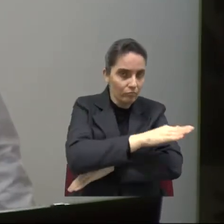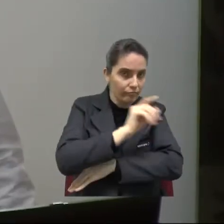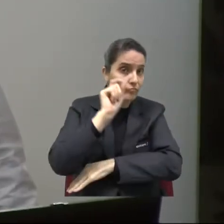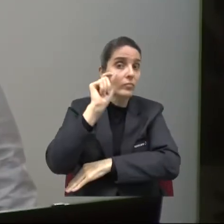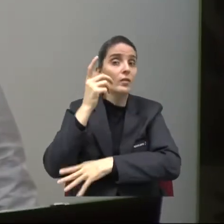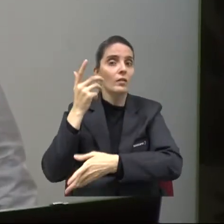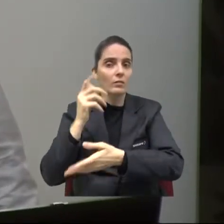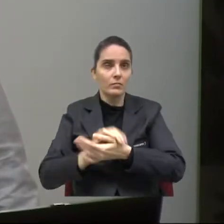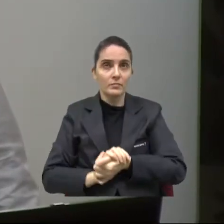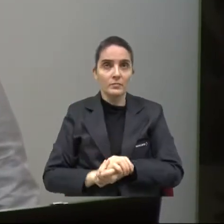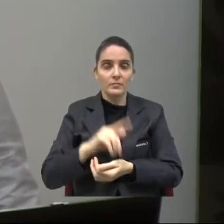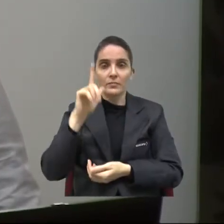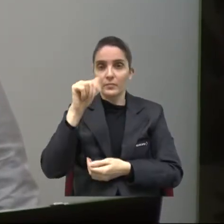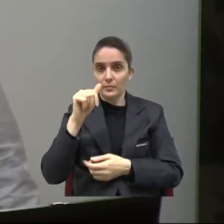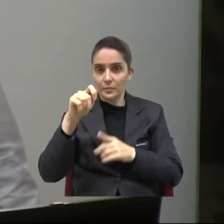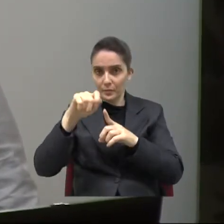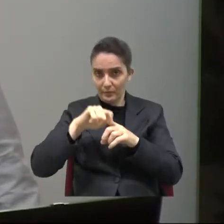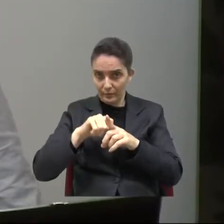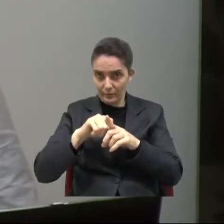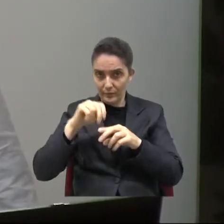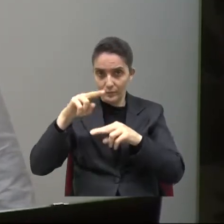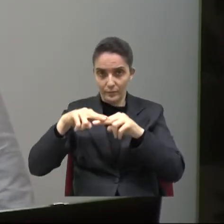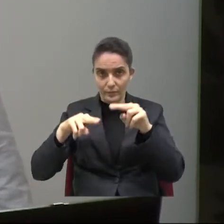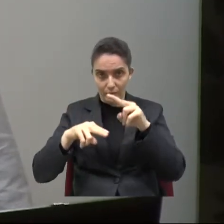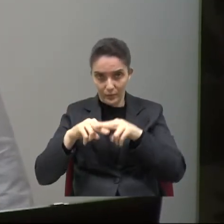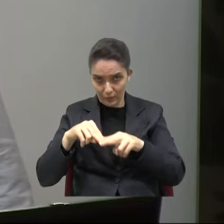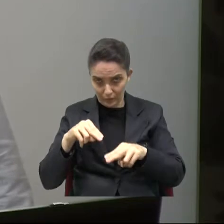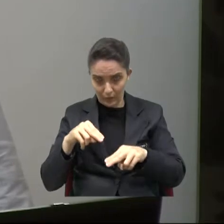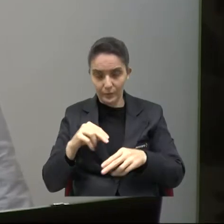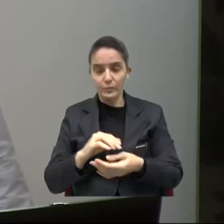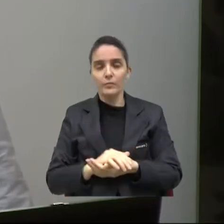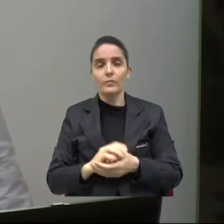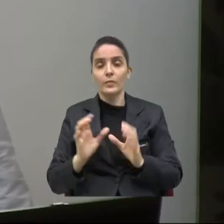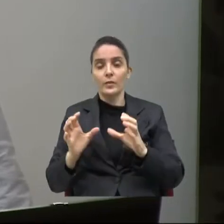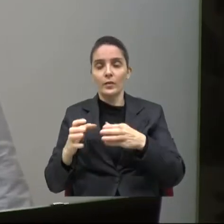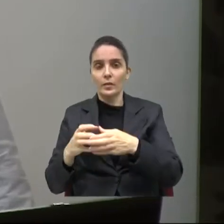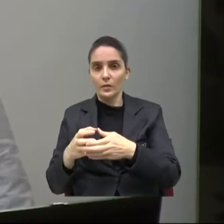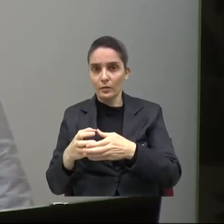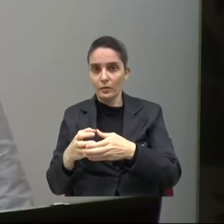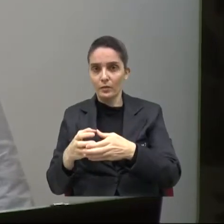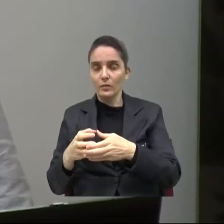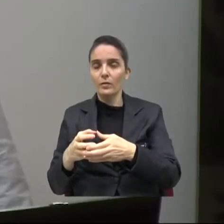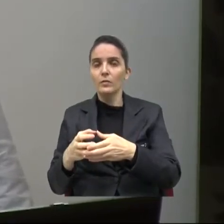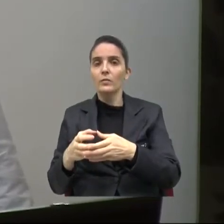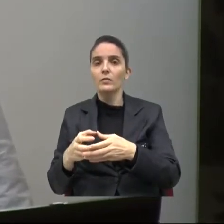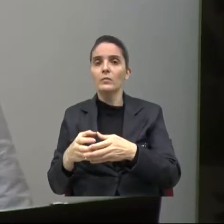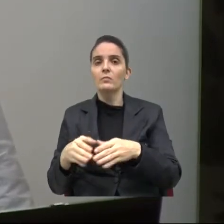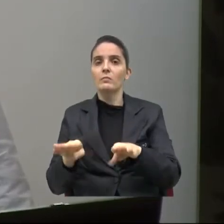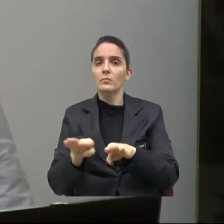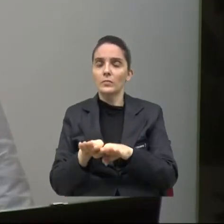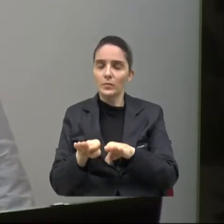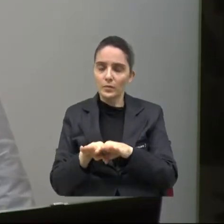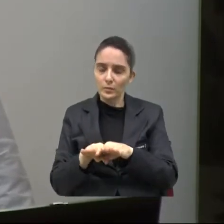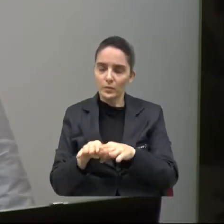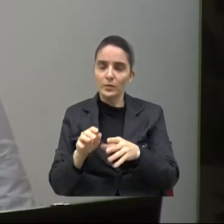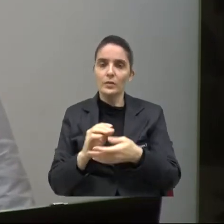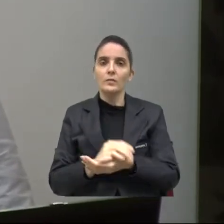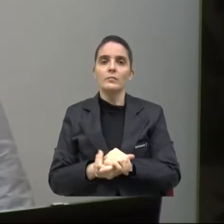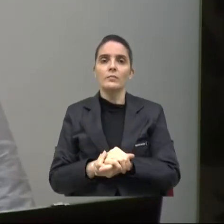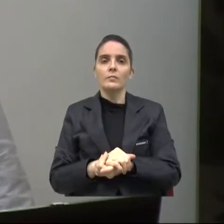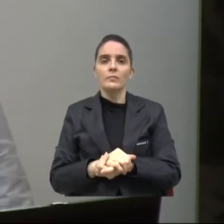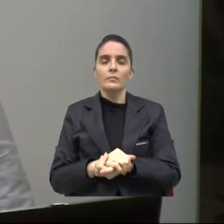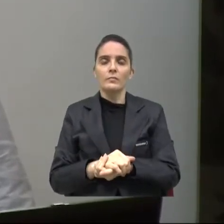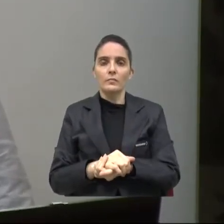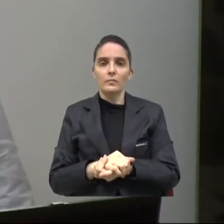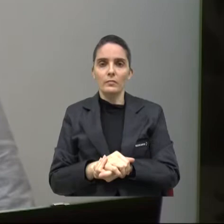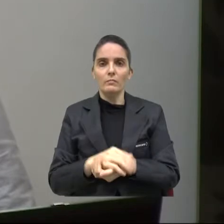Depois, no mês seguinte, no mês de junho, nós da Comissão dos Atos Executivos fizemos uma comissão, tanto